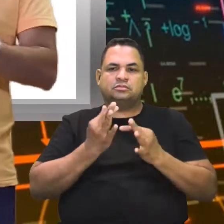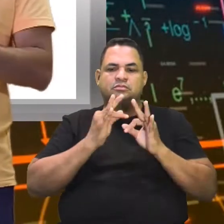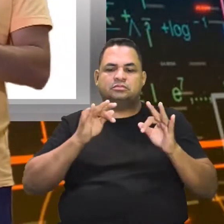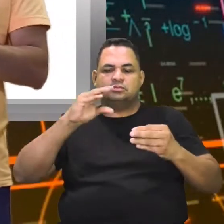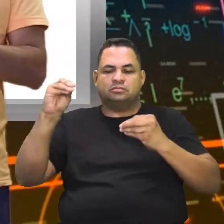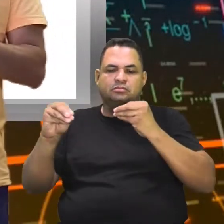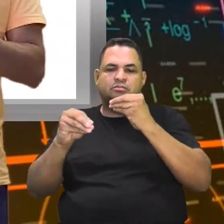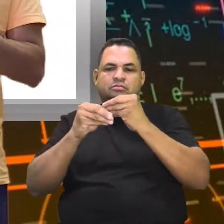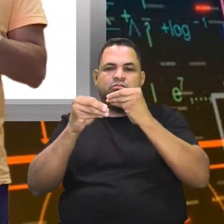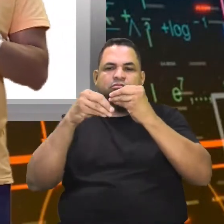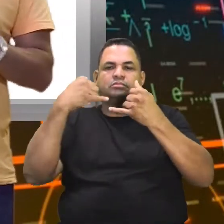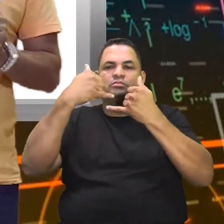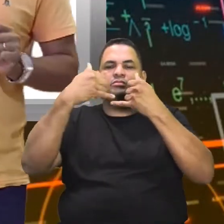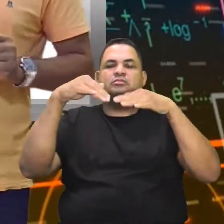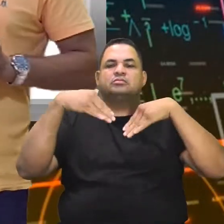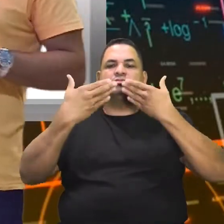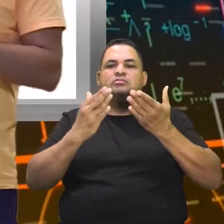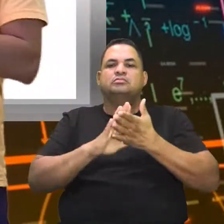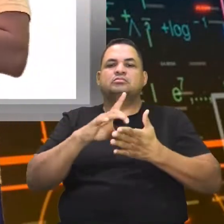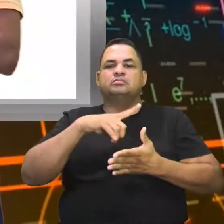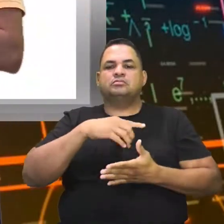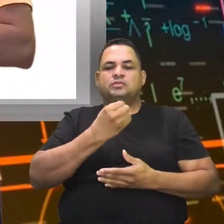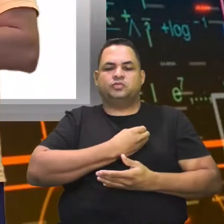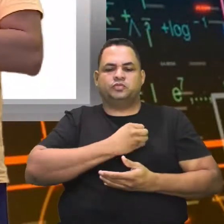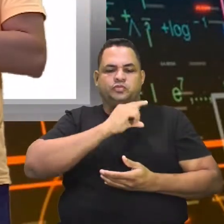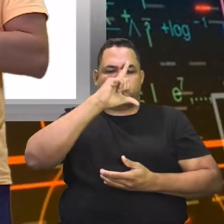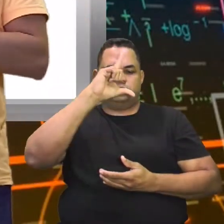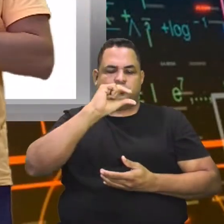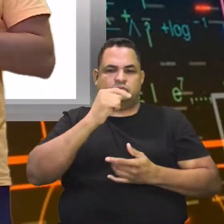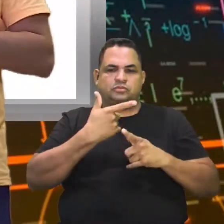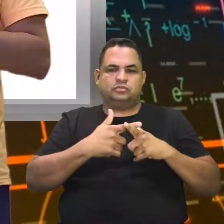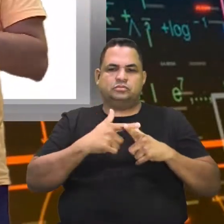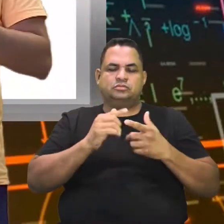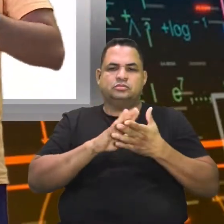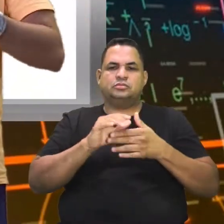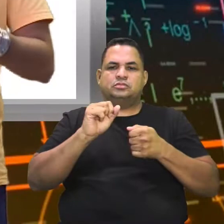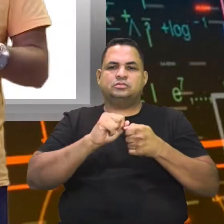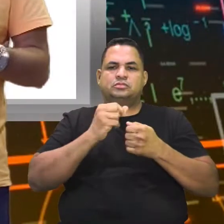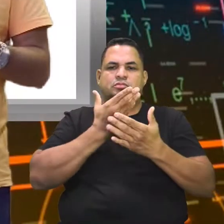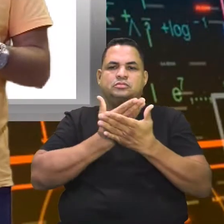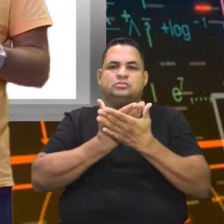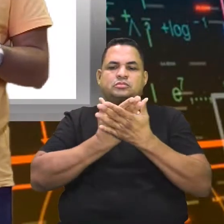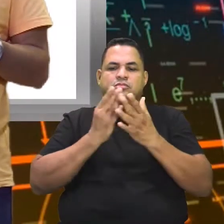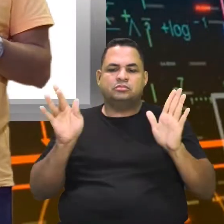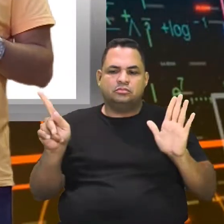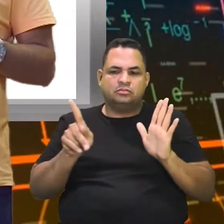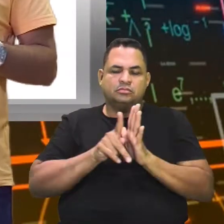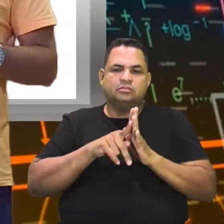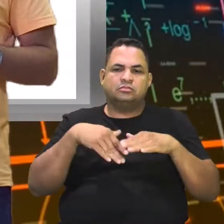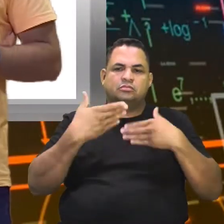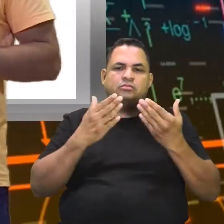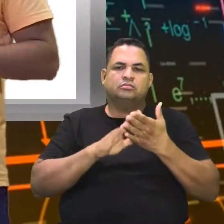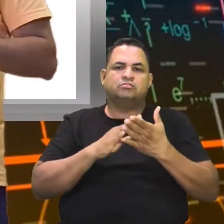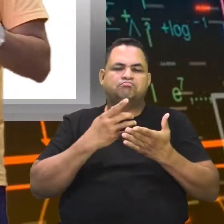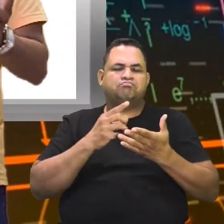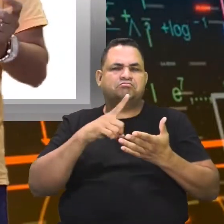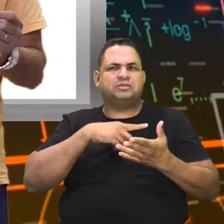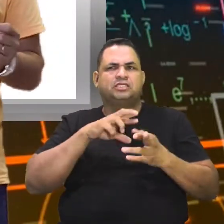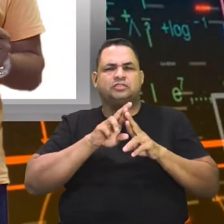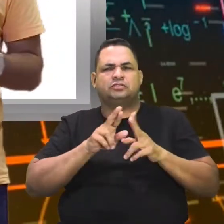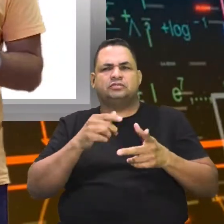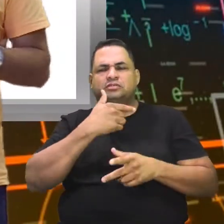simples para o composto. Quando pegamos valores pequenininhos lá dos problemas que nós fizemos nas aulas específicas, dava lá uma diferença